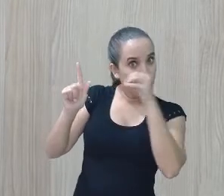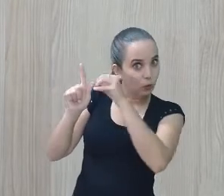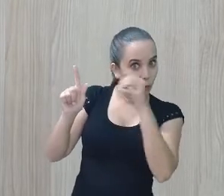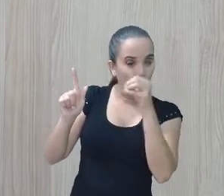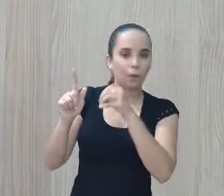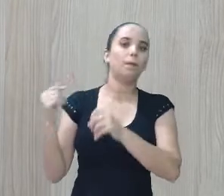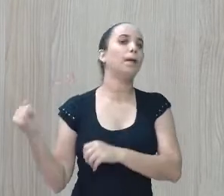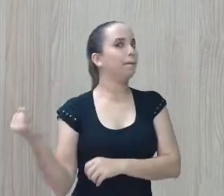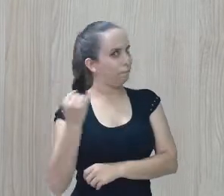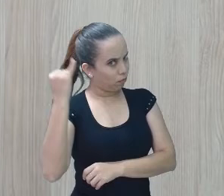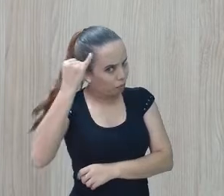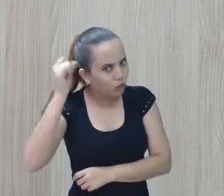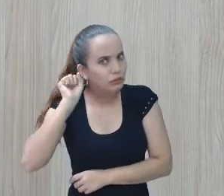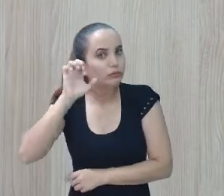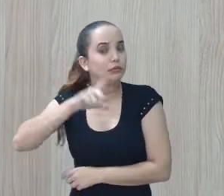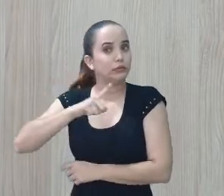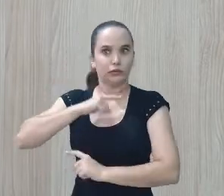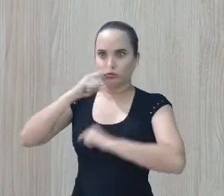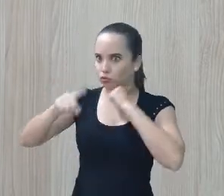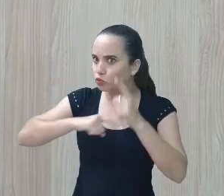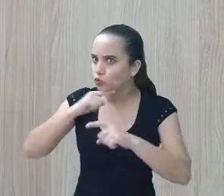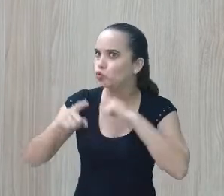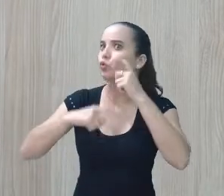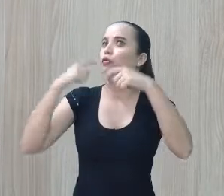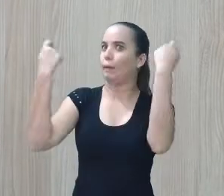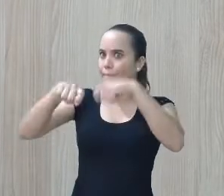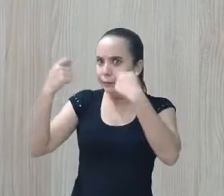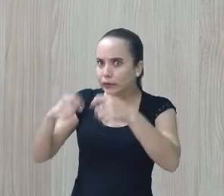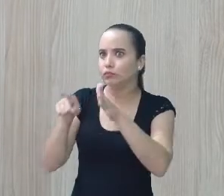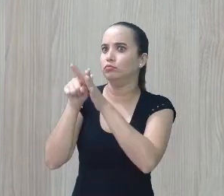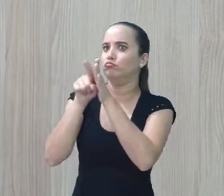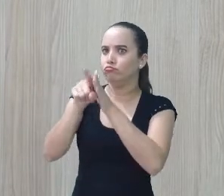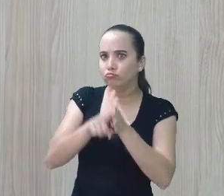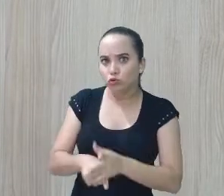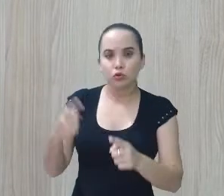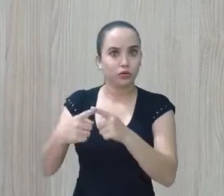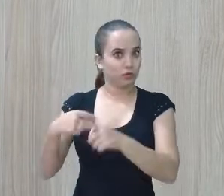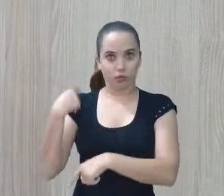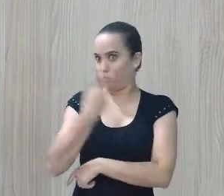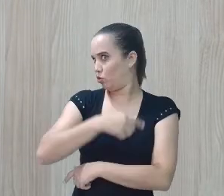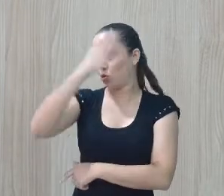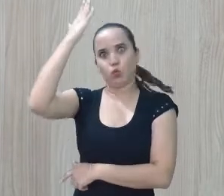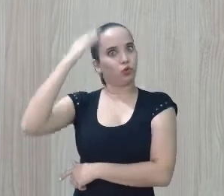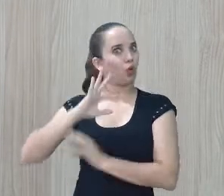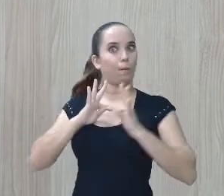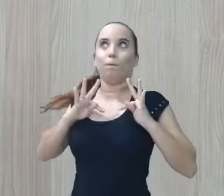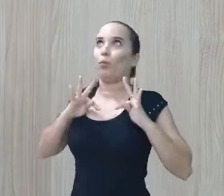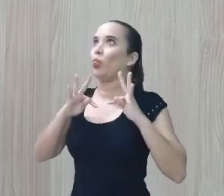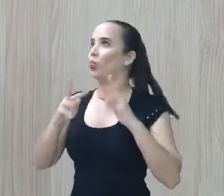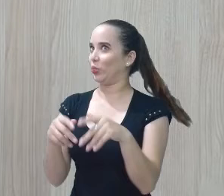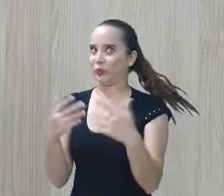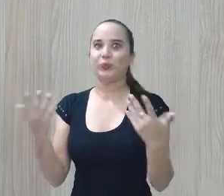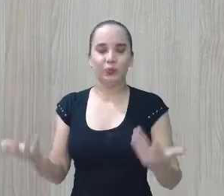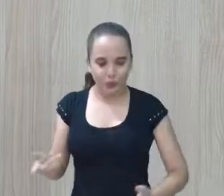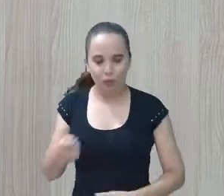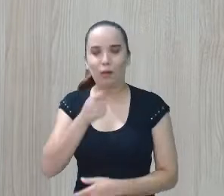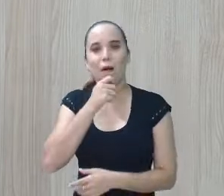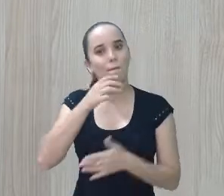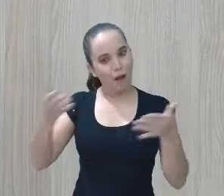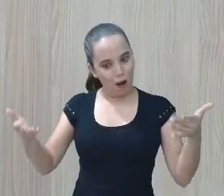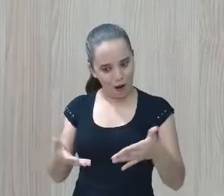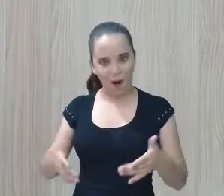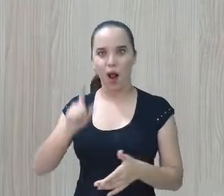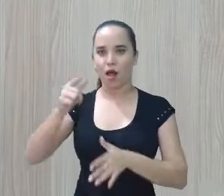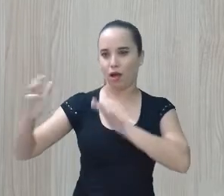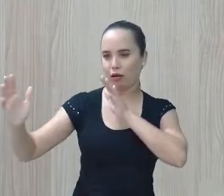É importante quando a gente tem uma dúvida pesquisar, porque a gente não sabe tudo, né? Principalmente nessa época que a gente vive, que é uma época de